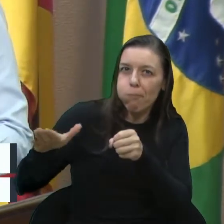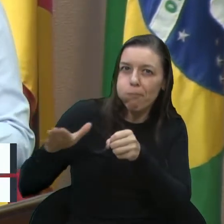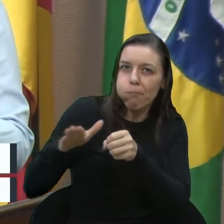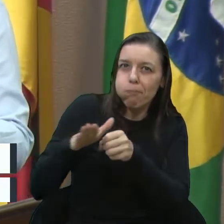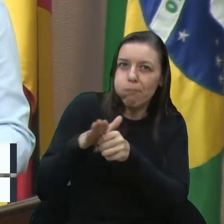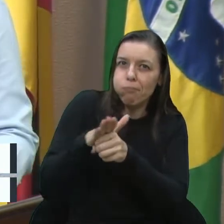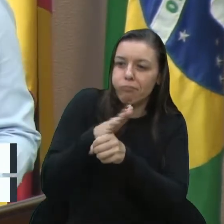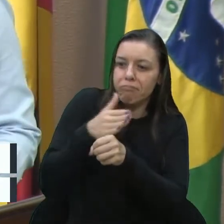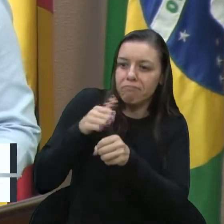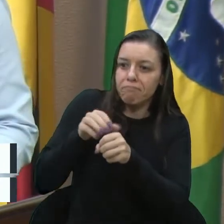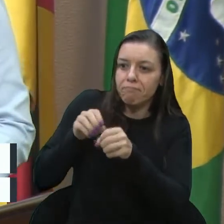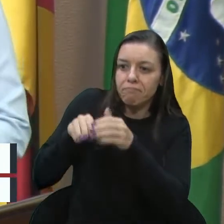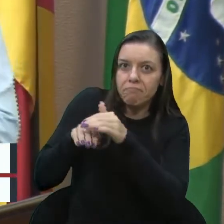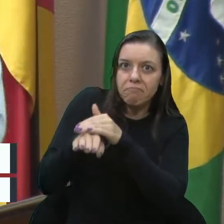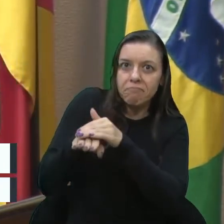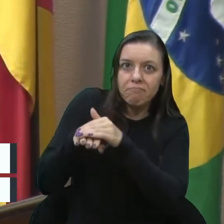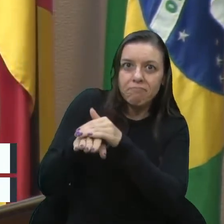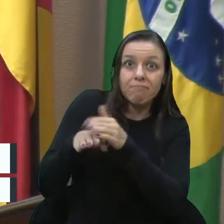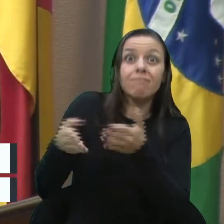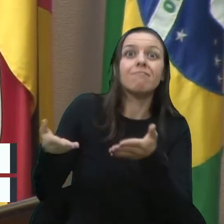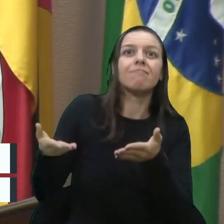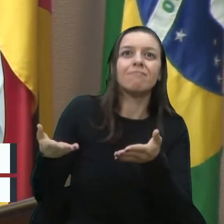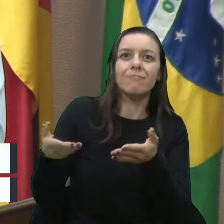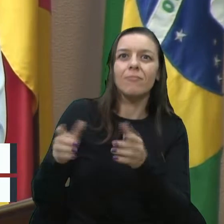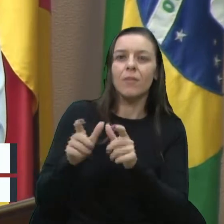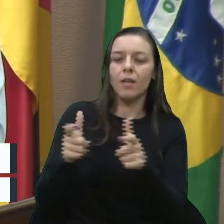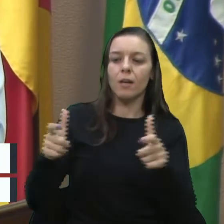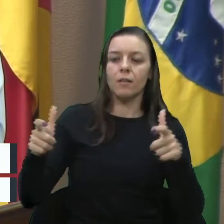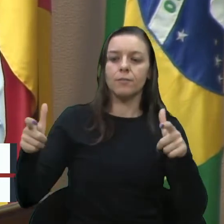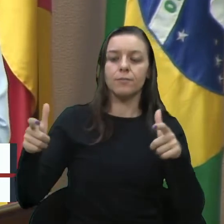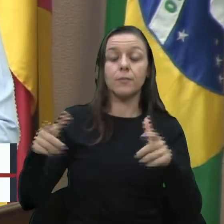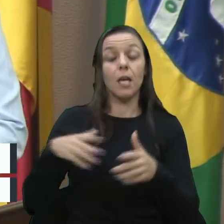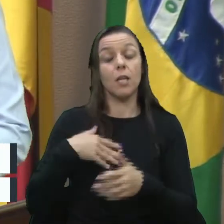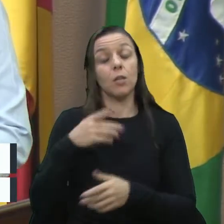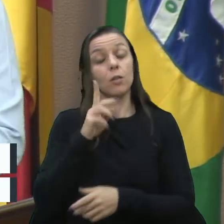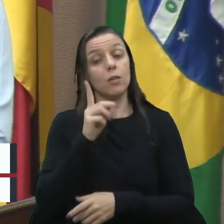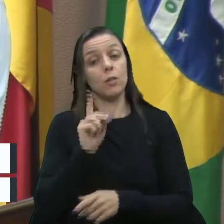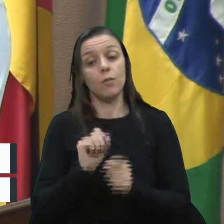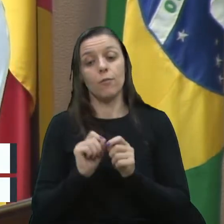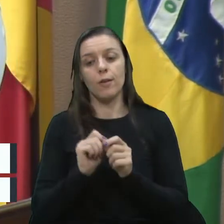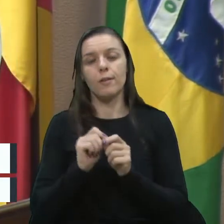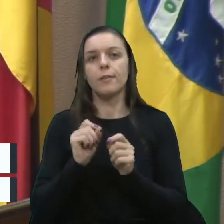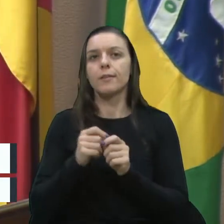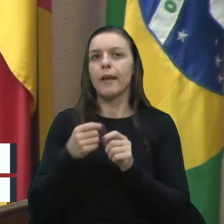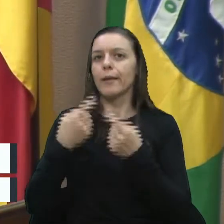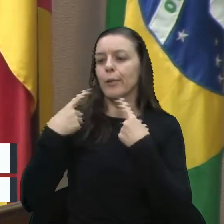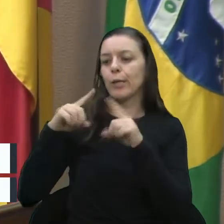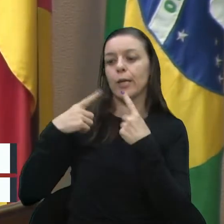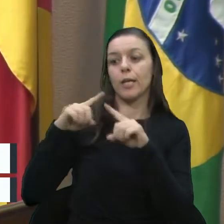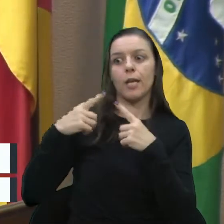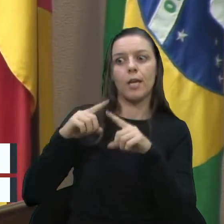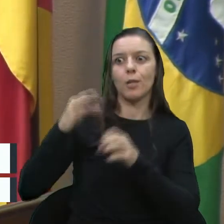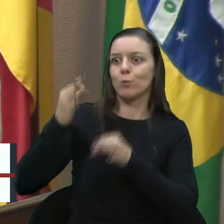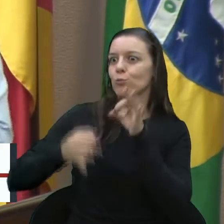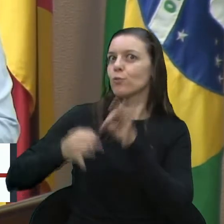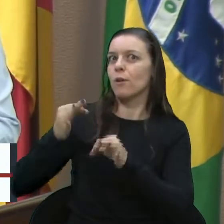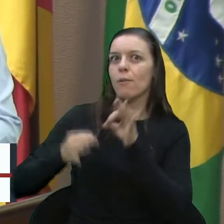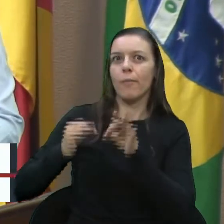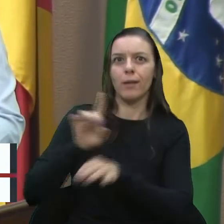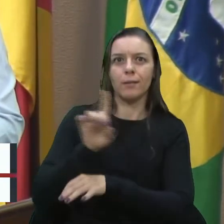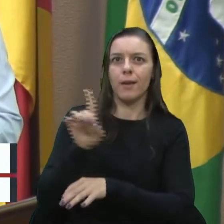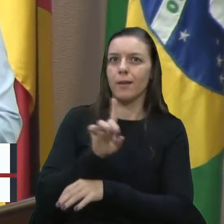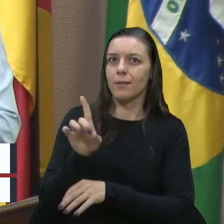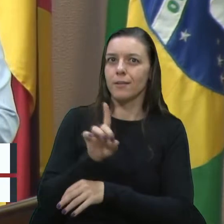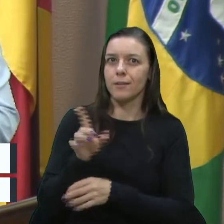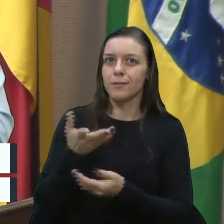uma forma irregular, e aqui eu não estou fazendo uma crítica, não estou fazendo algum julgamento, não, bem pelo